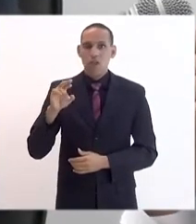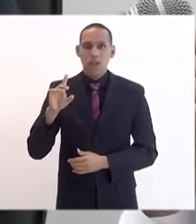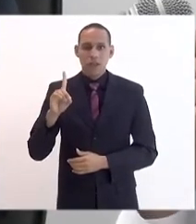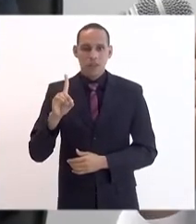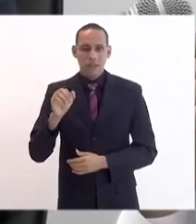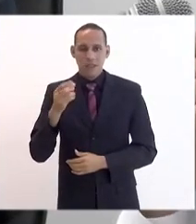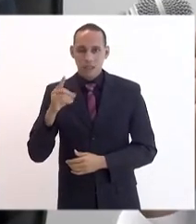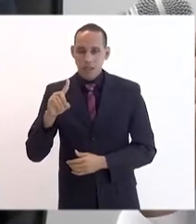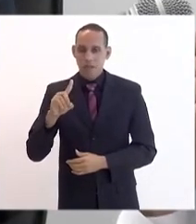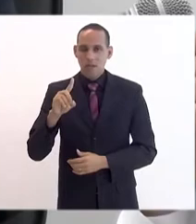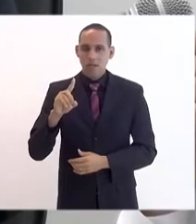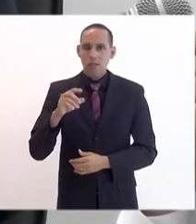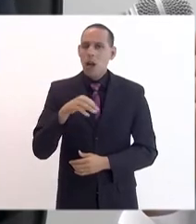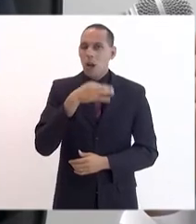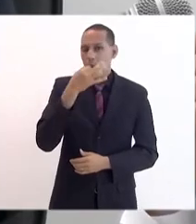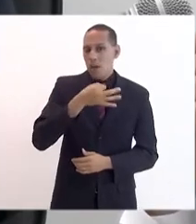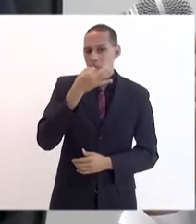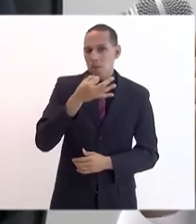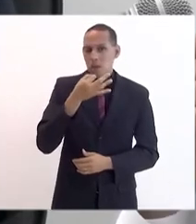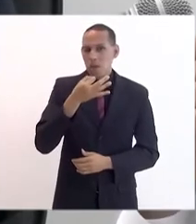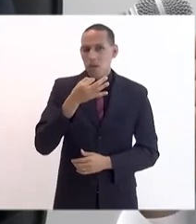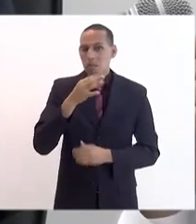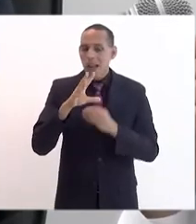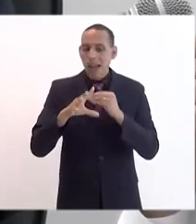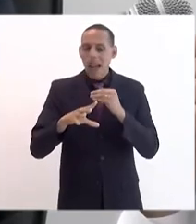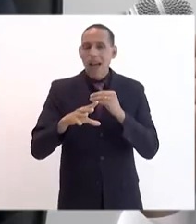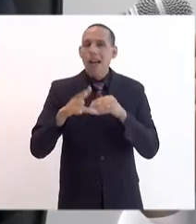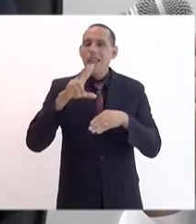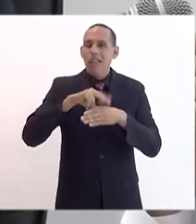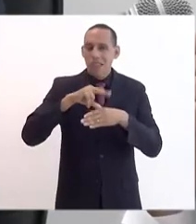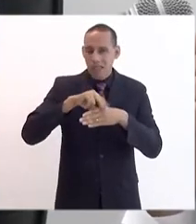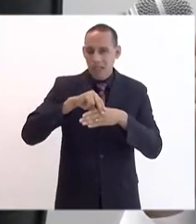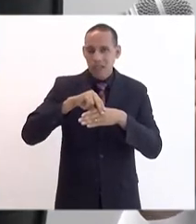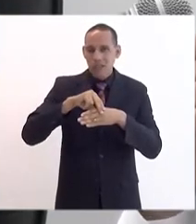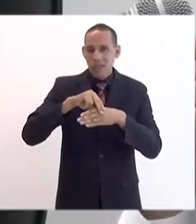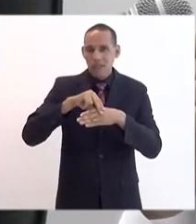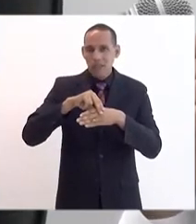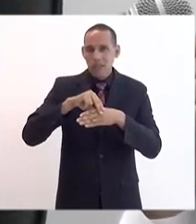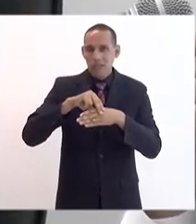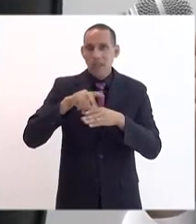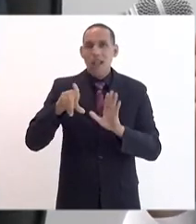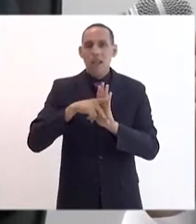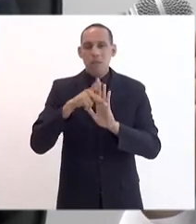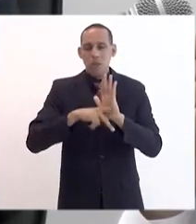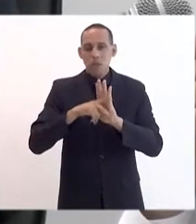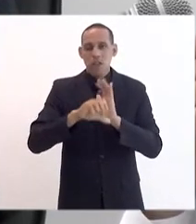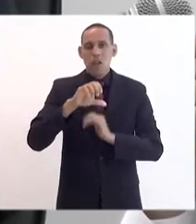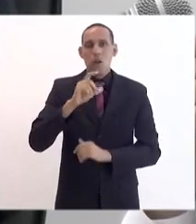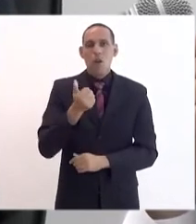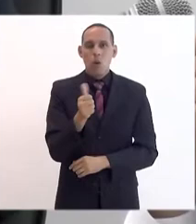parecer é pela anexação ao projeto de lei